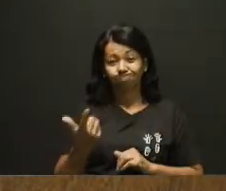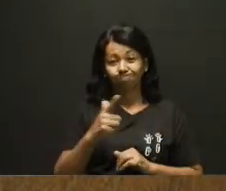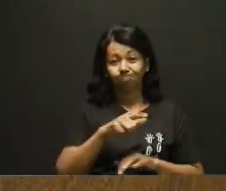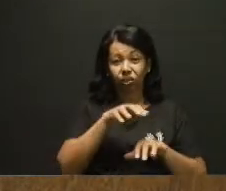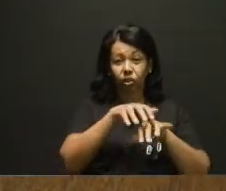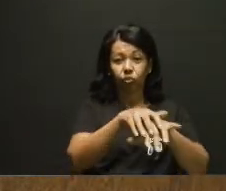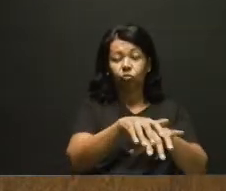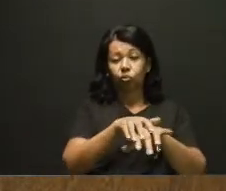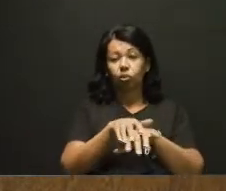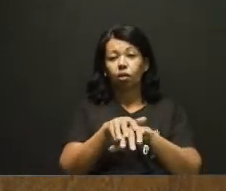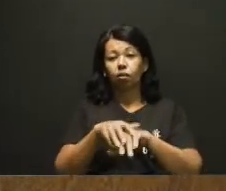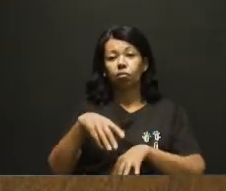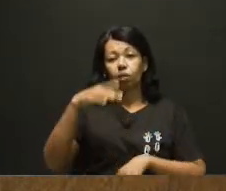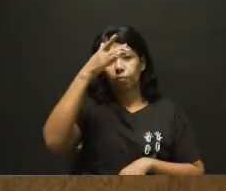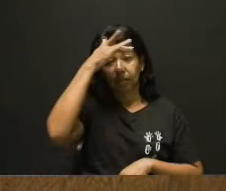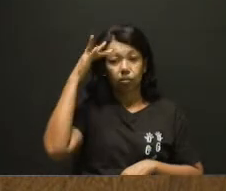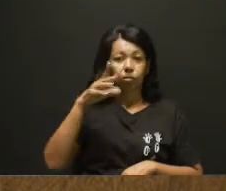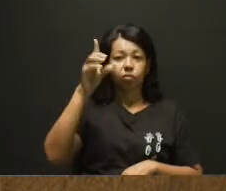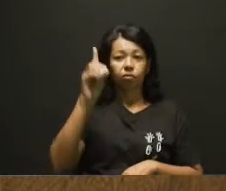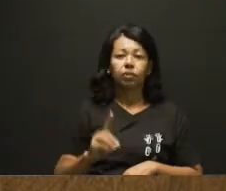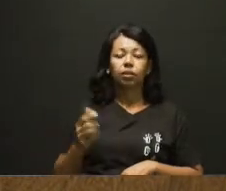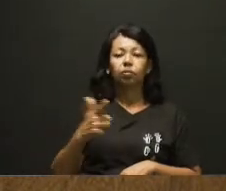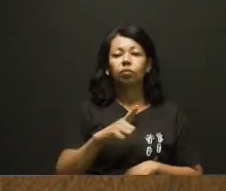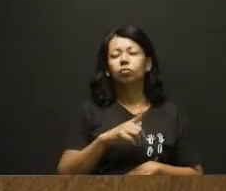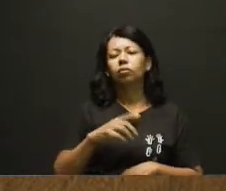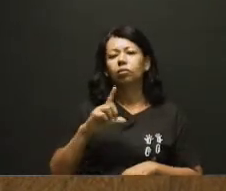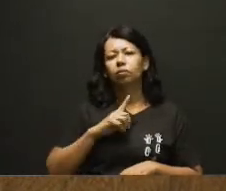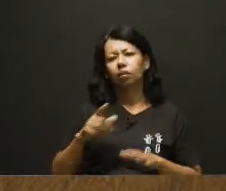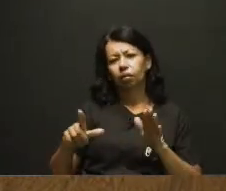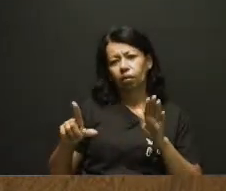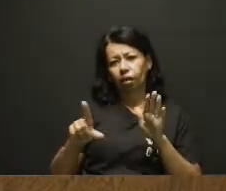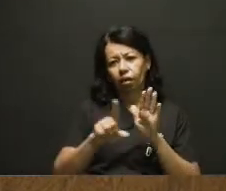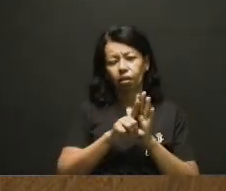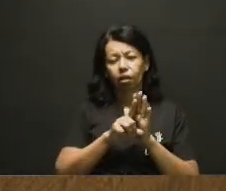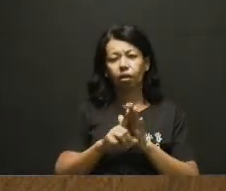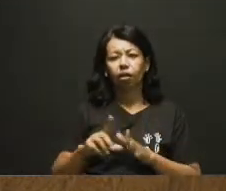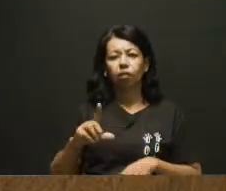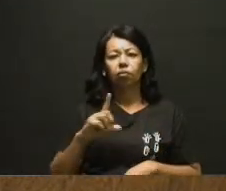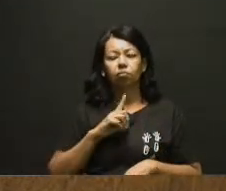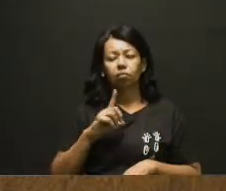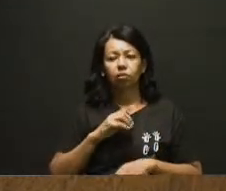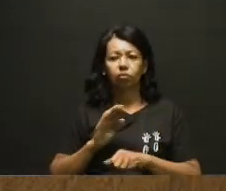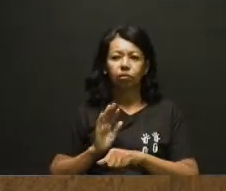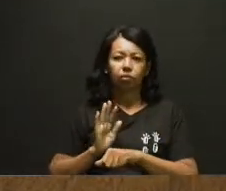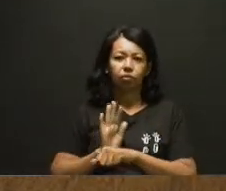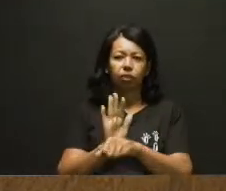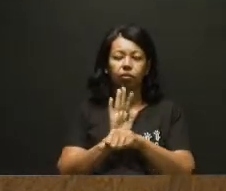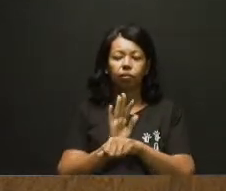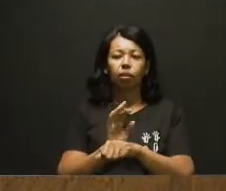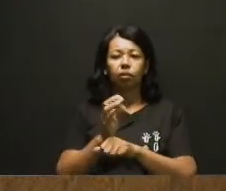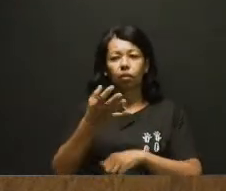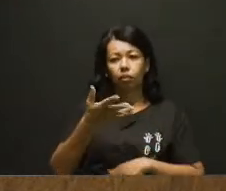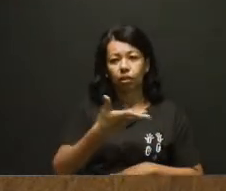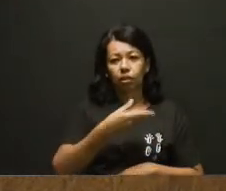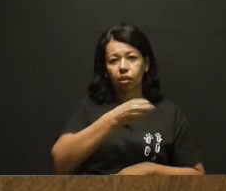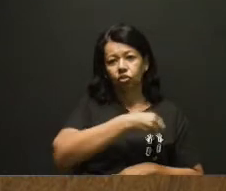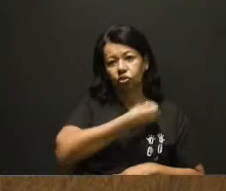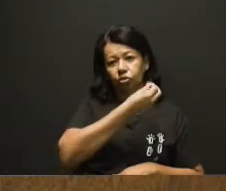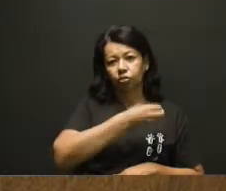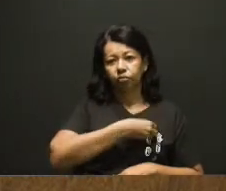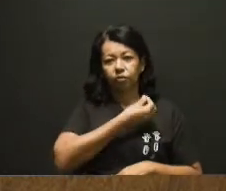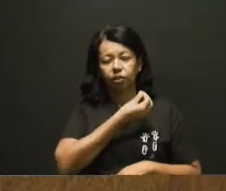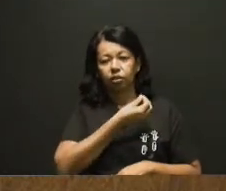como os desde os demais dispositivos legais pertinentes voltados ao favorecimento da qualidade de vida